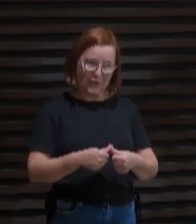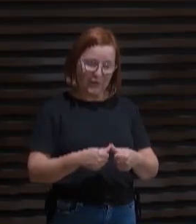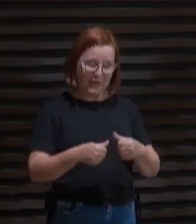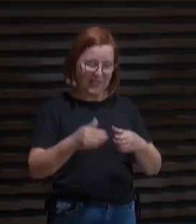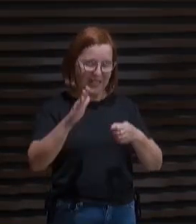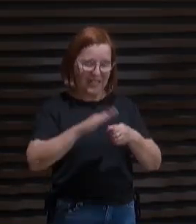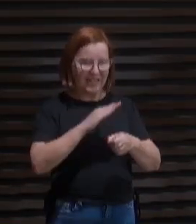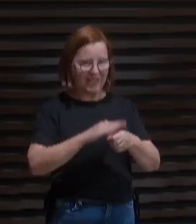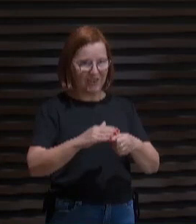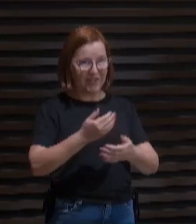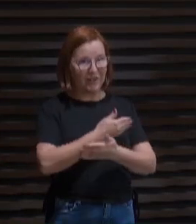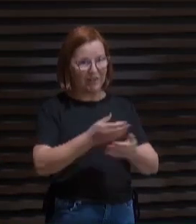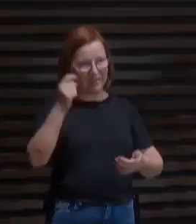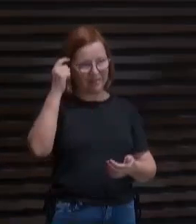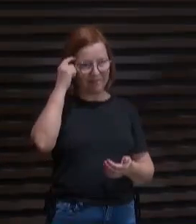o vosso pensamento.